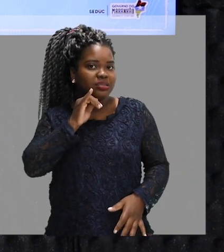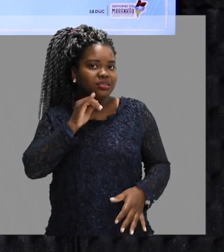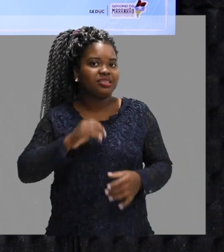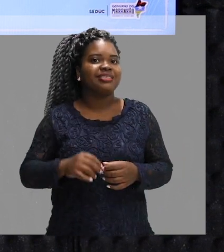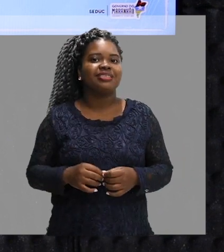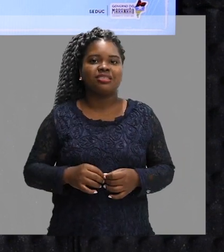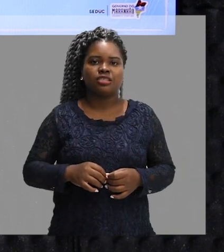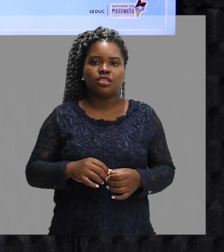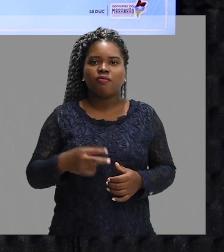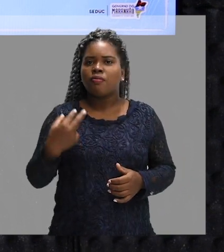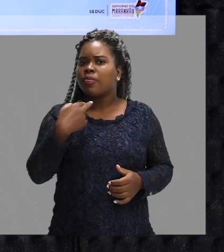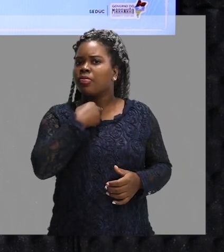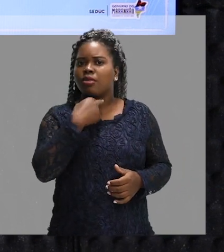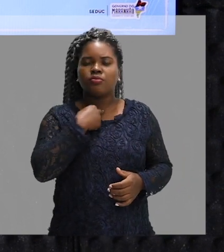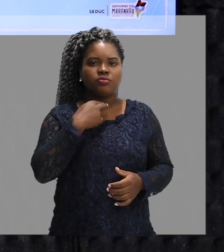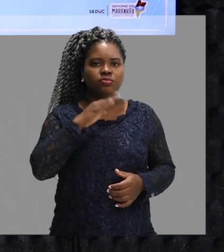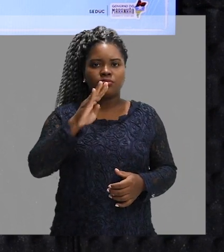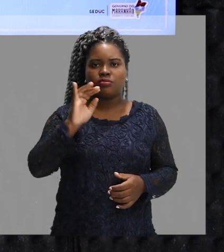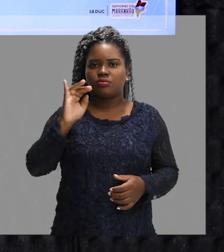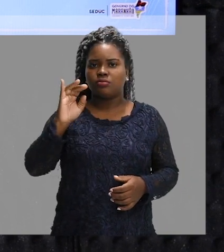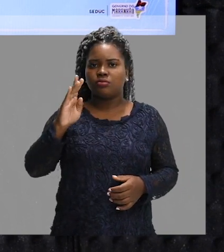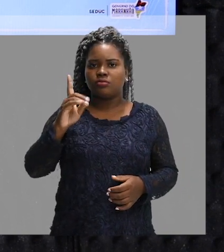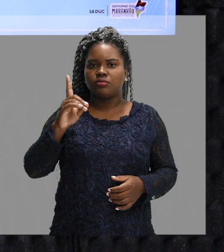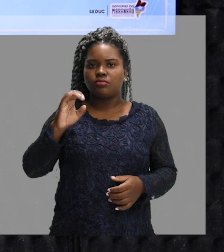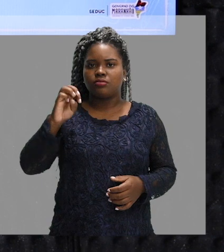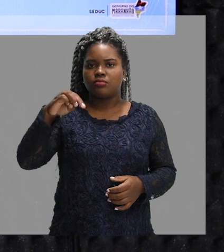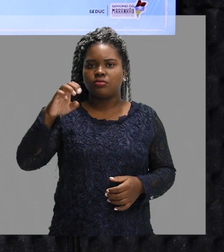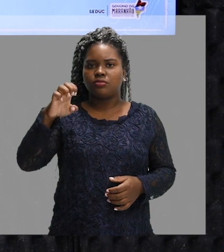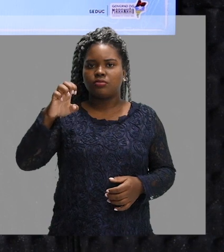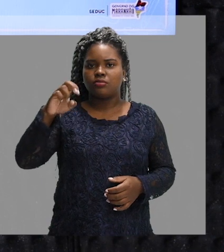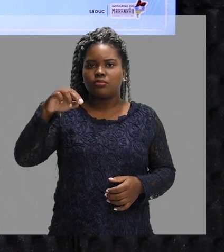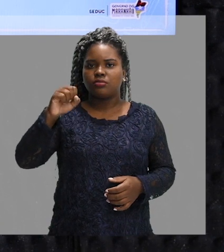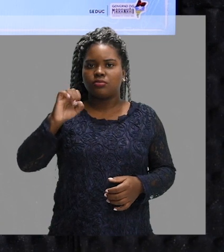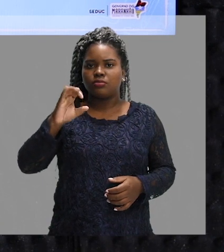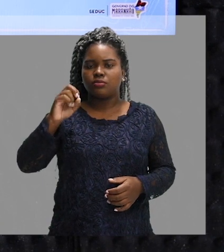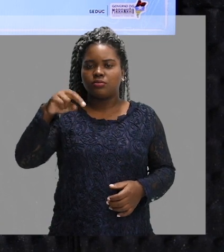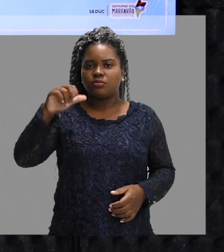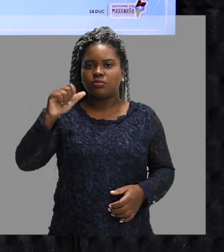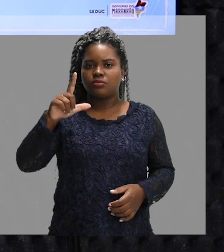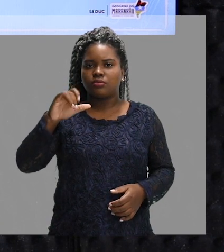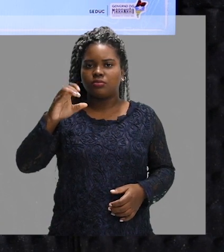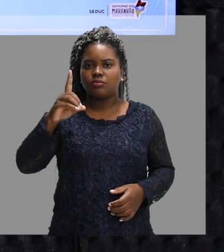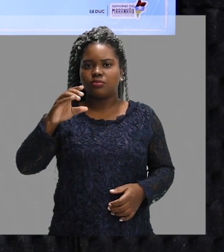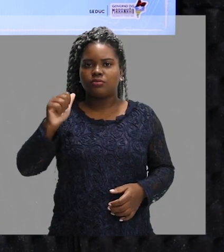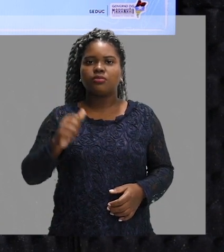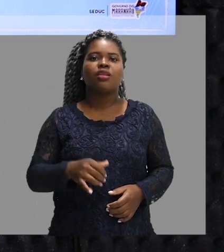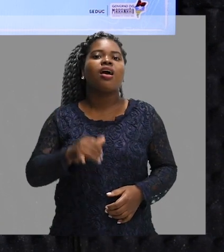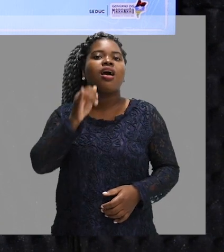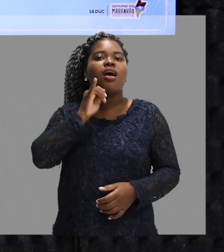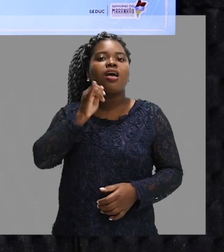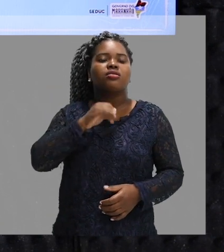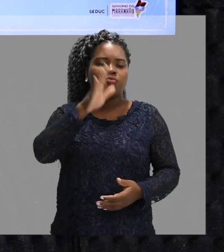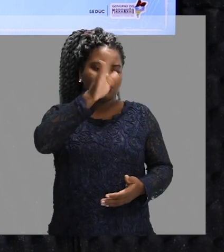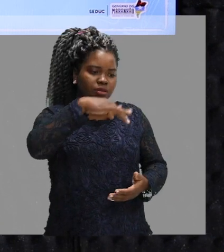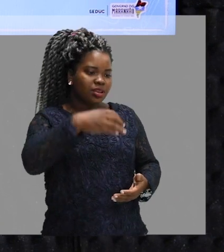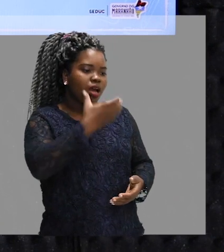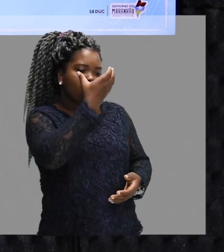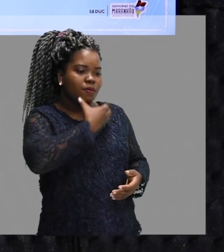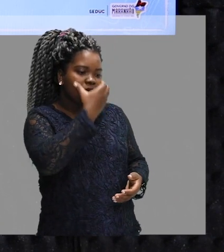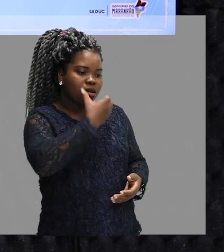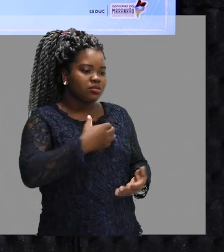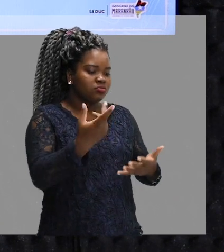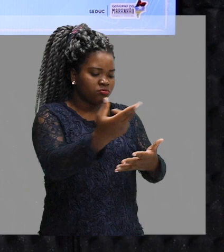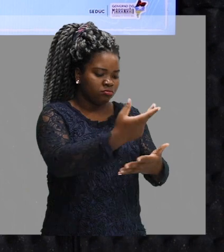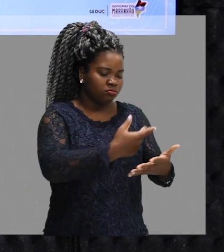de bidimensionalidade. Hoje o negócio está difícil, né? Professor, o que é isso? Eu vou pintar uma maçã e desenhar. Então, ela vai parecer